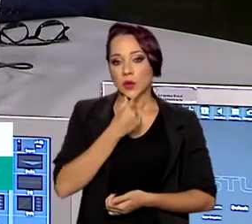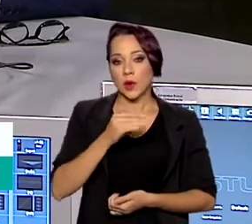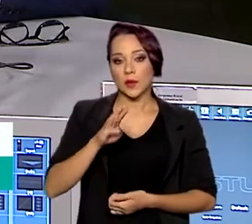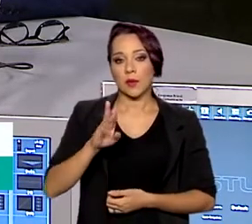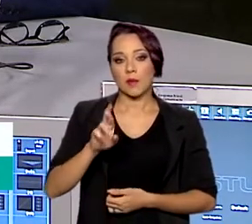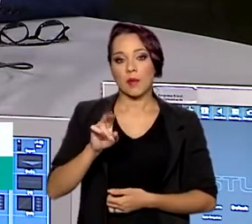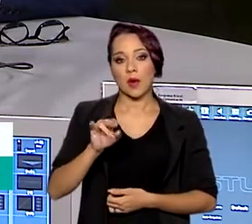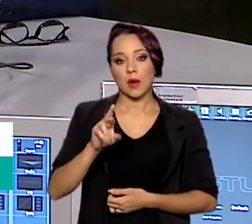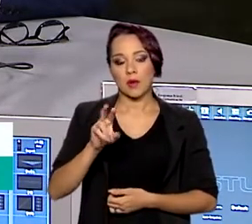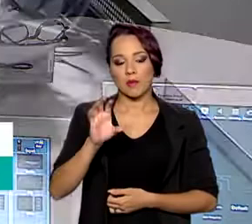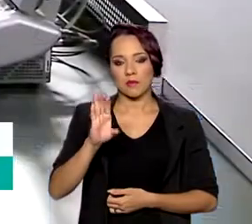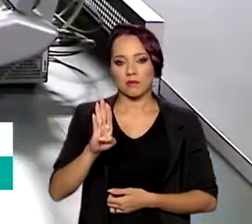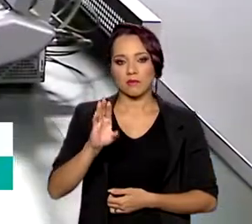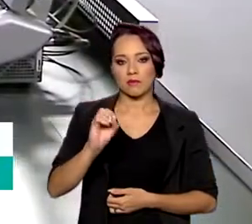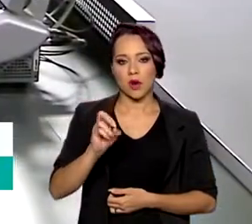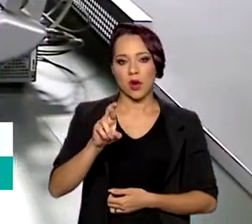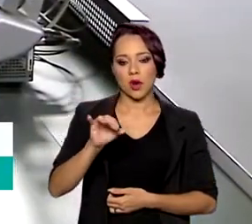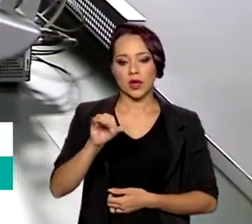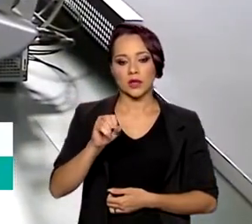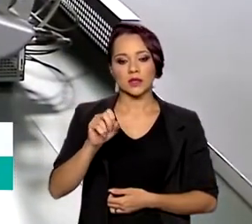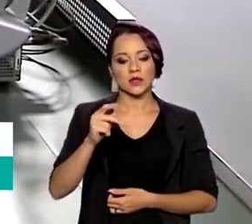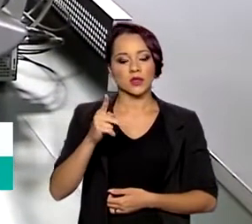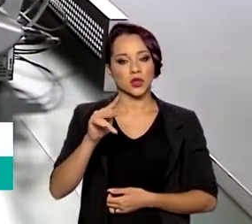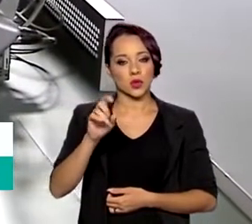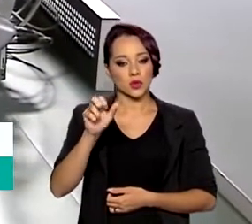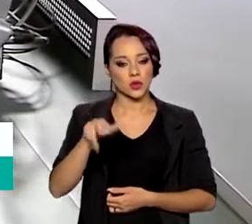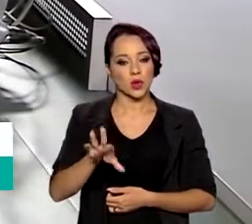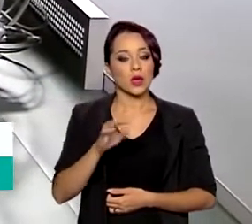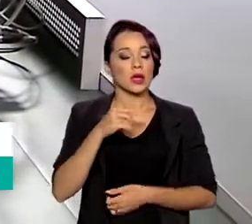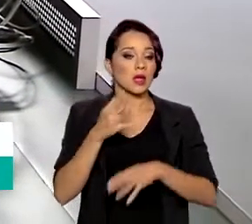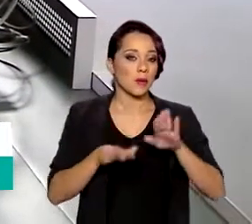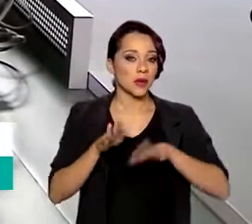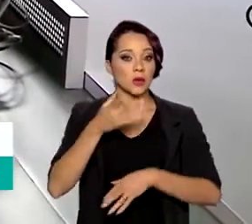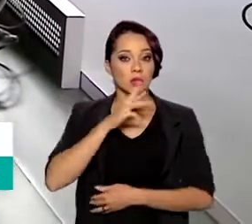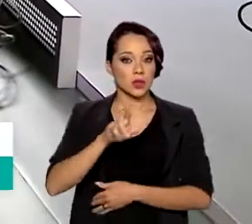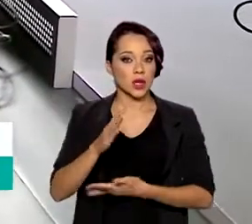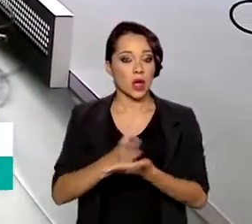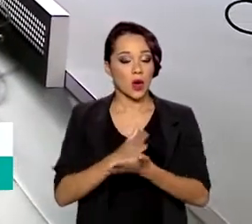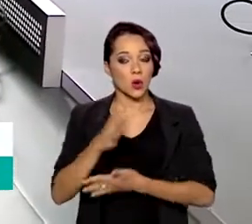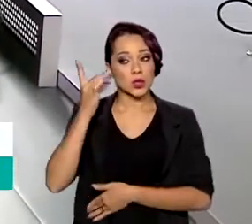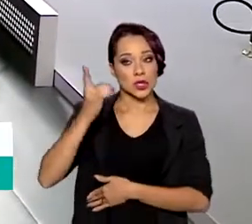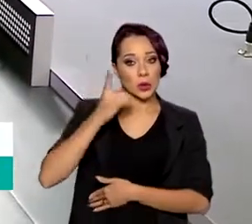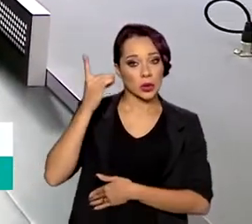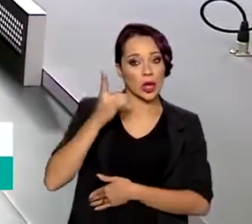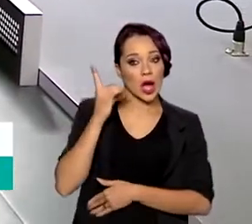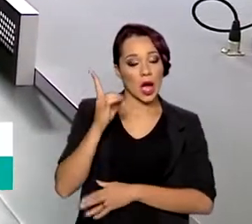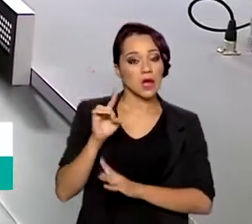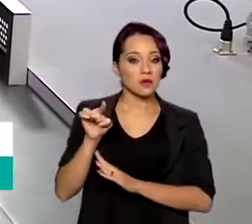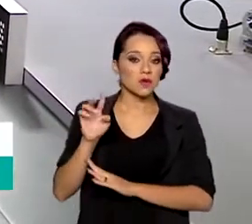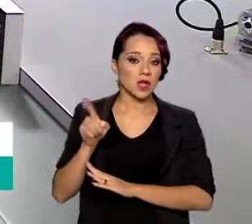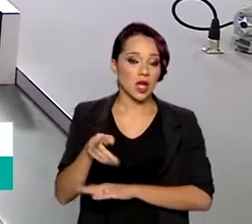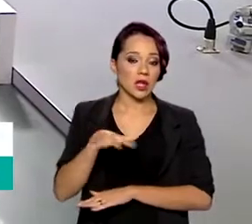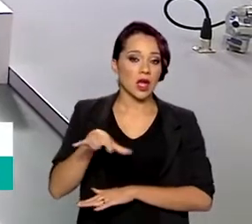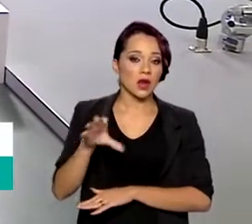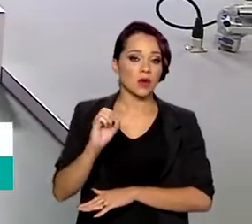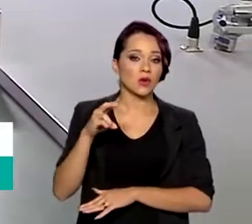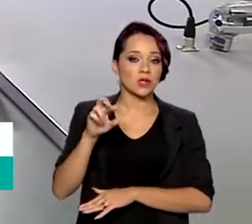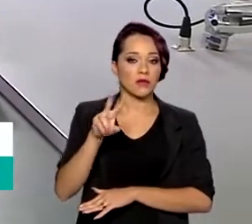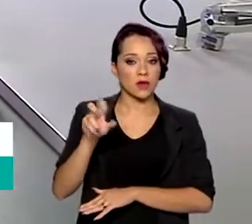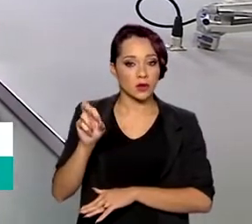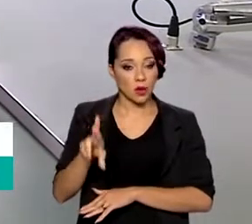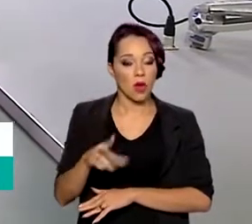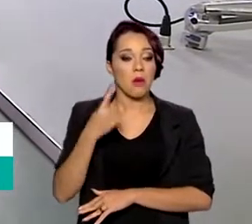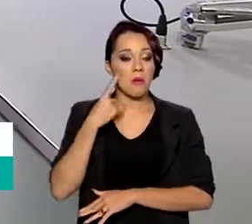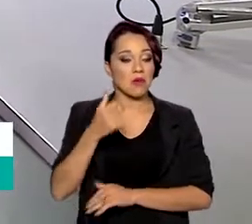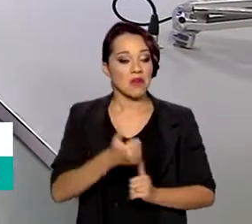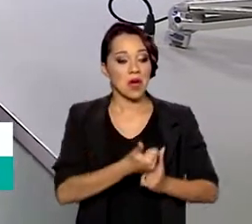durante a pandemia de Covid-19? Dependendo aí dos resultados, alguns deputados da maioria conservadora podem rever